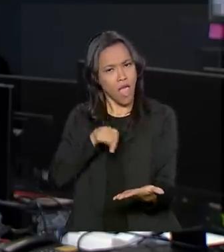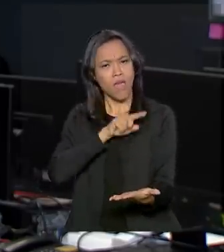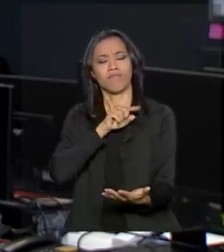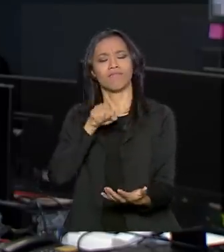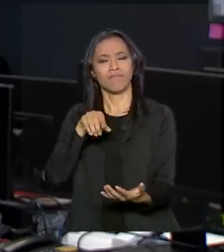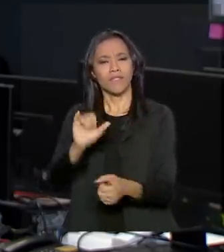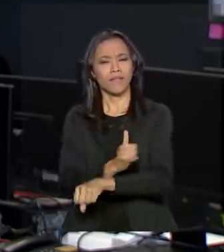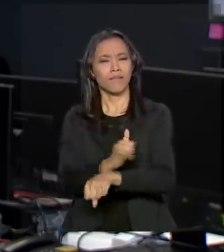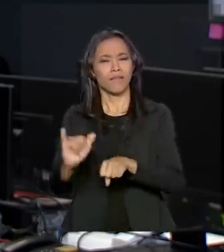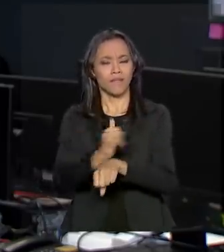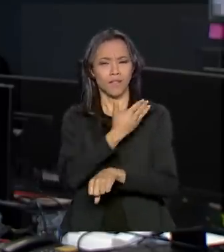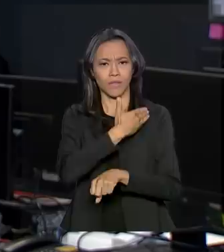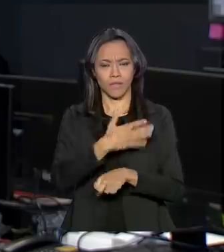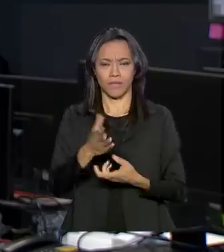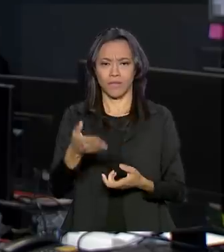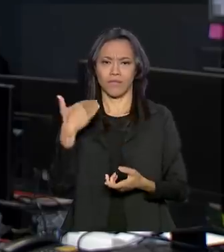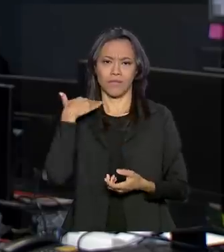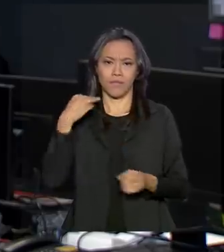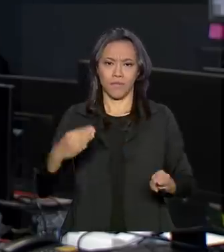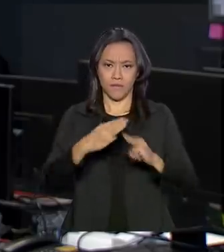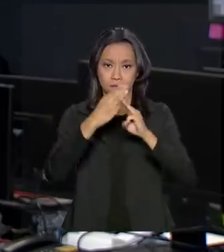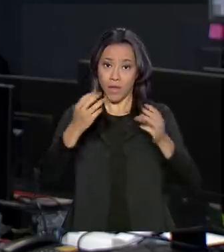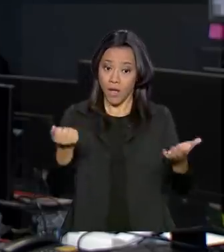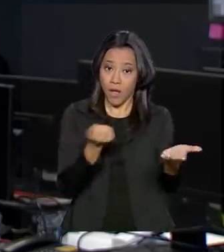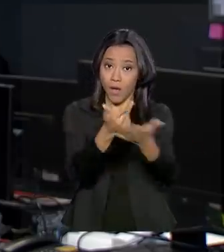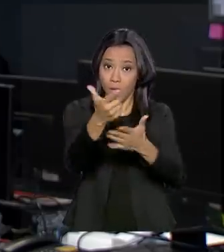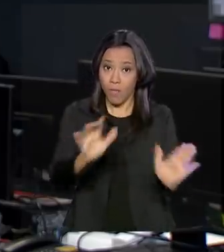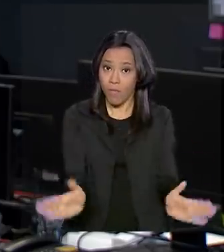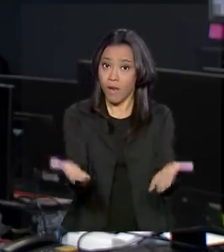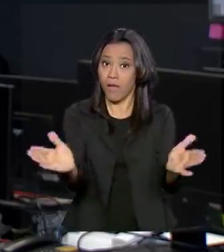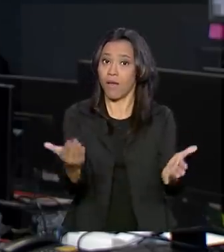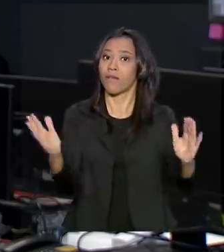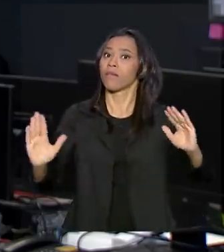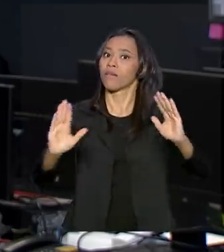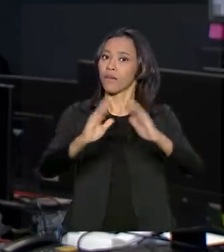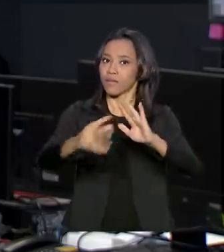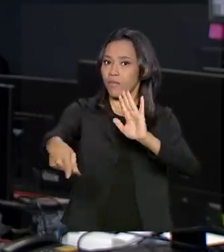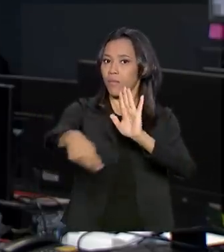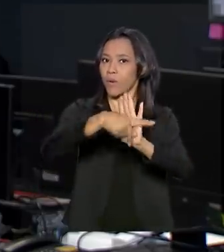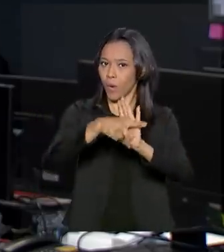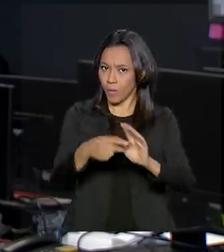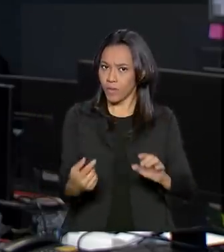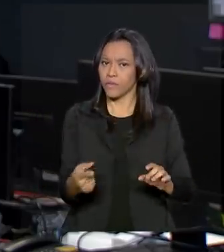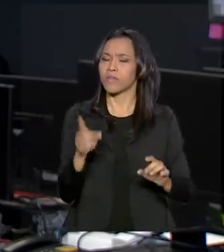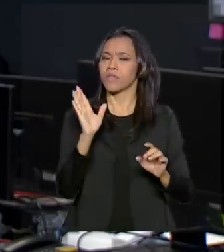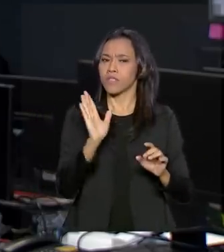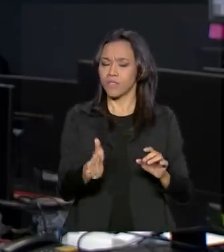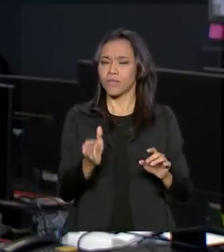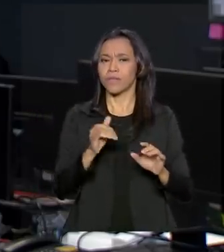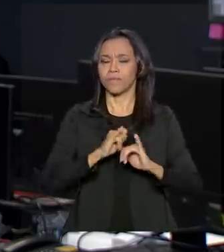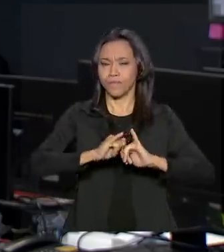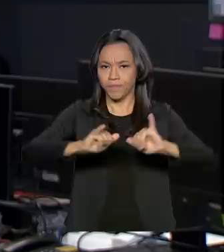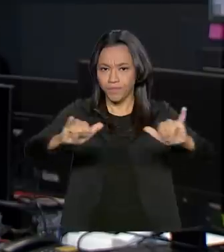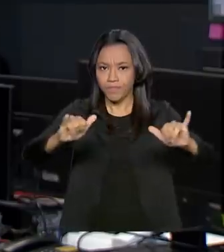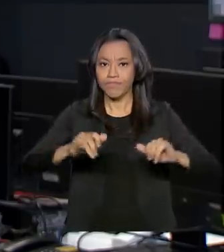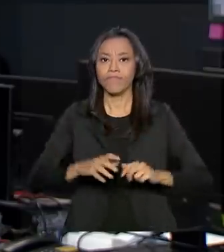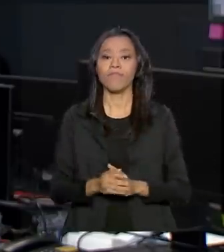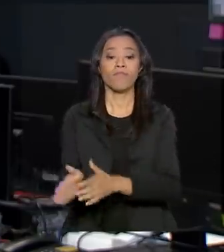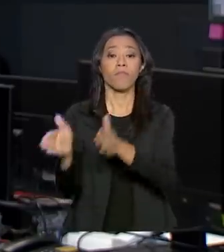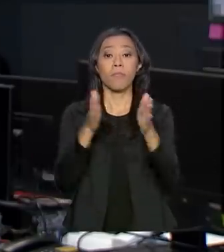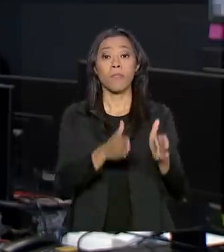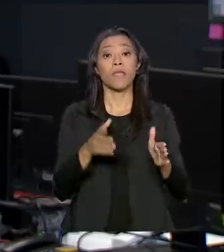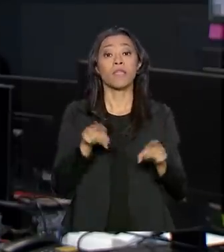incentivar a compra da casa própria em agosto foi lançado o empréstimo atualizado pelo índice nacional de preços ao consumidor amplo